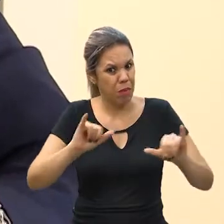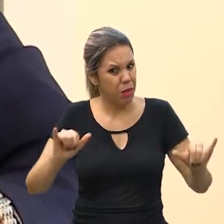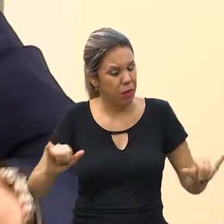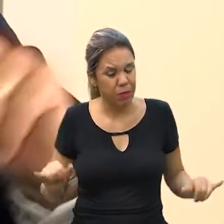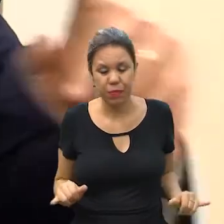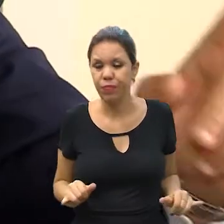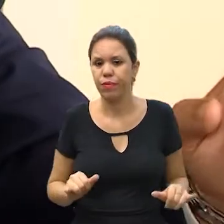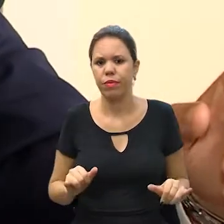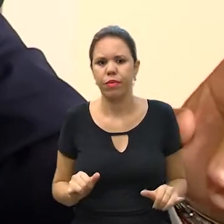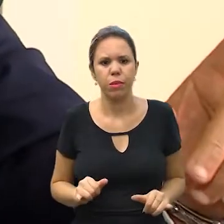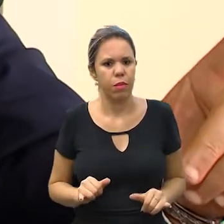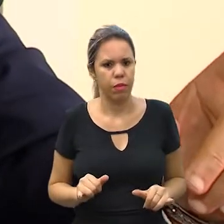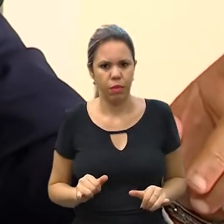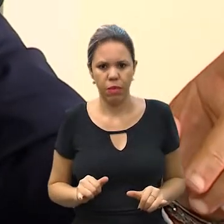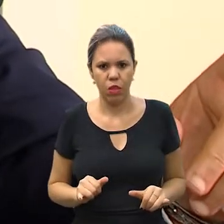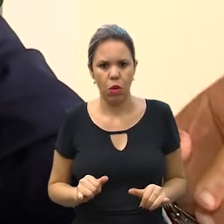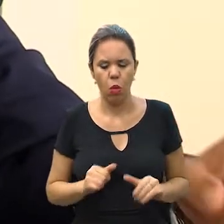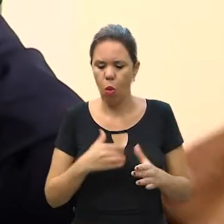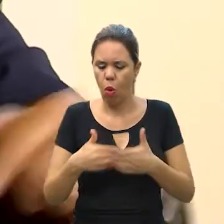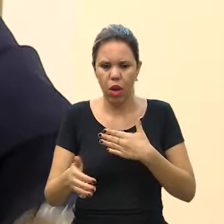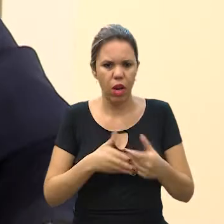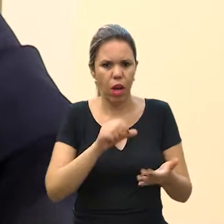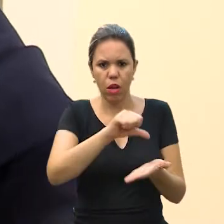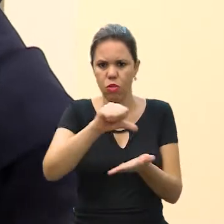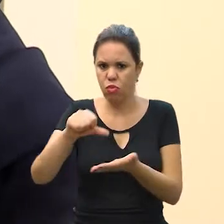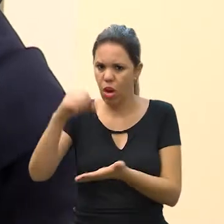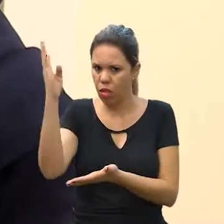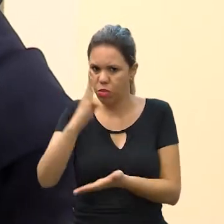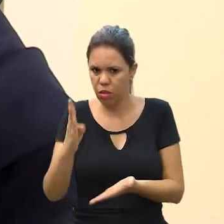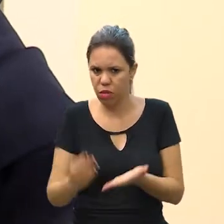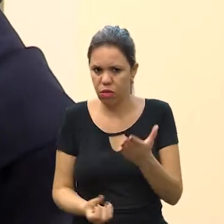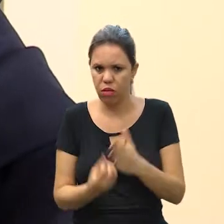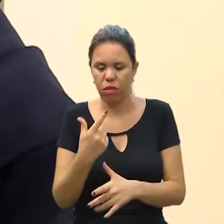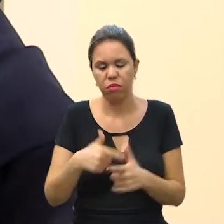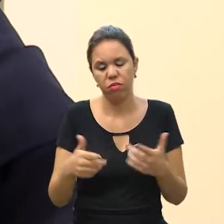noticiado, né, do Iapoque ao Chuí no Brasil.